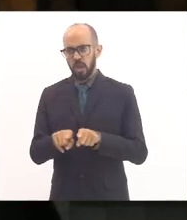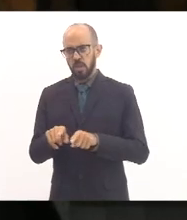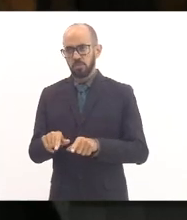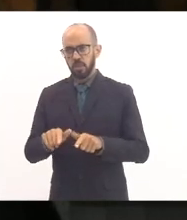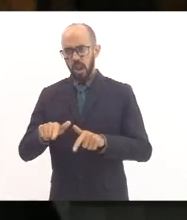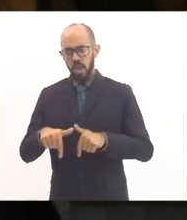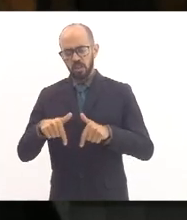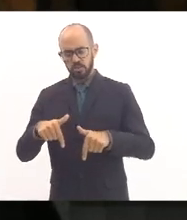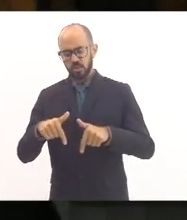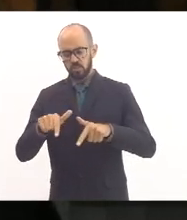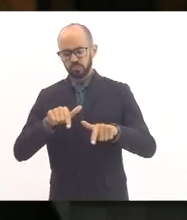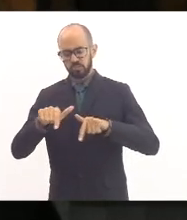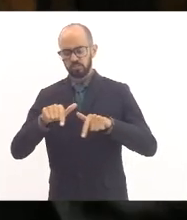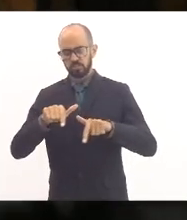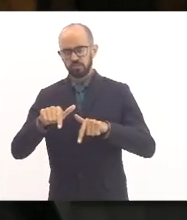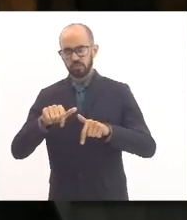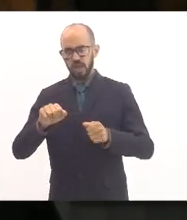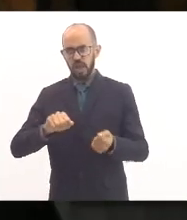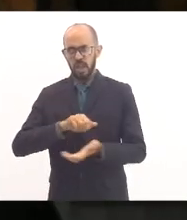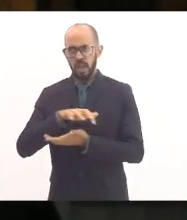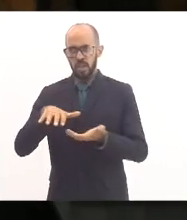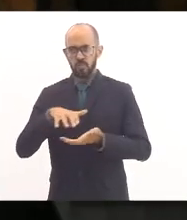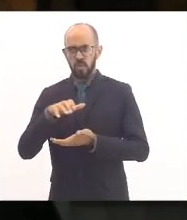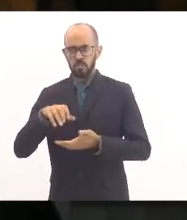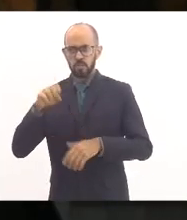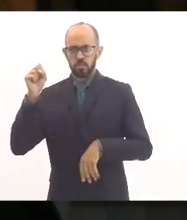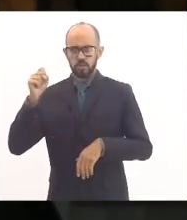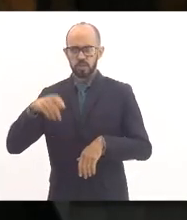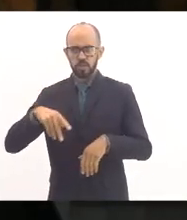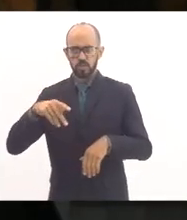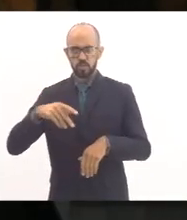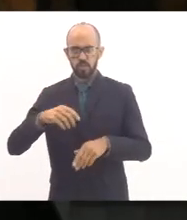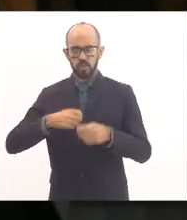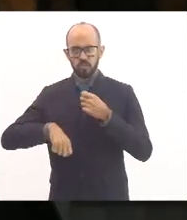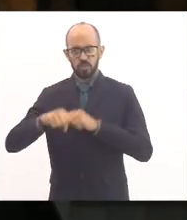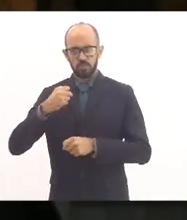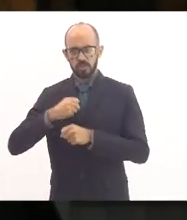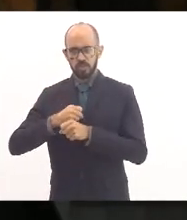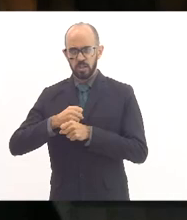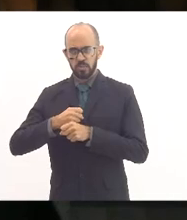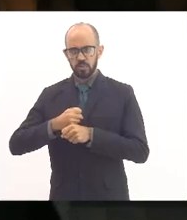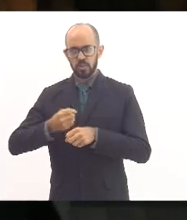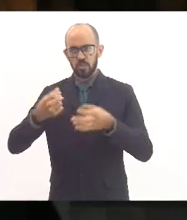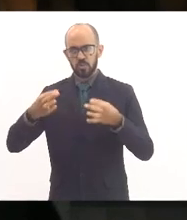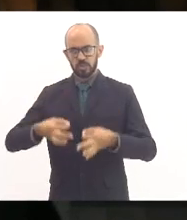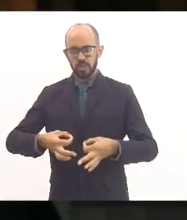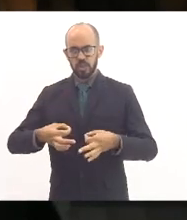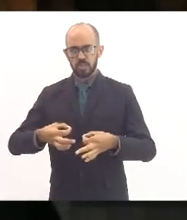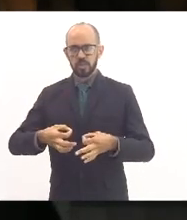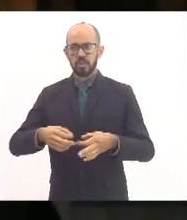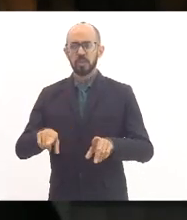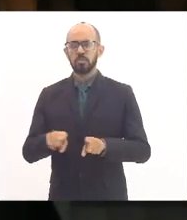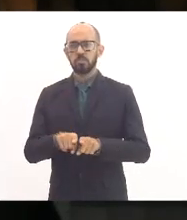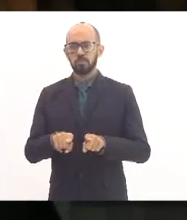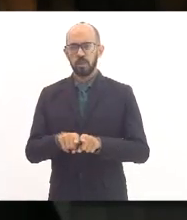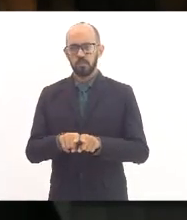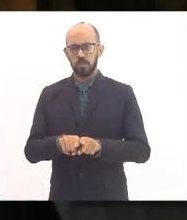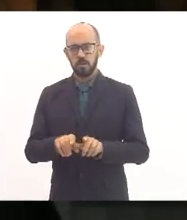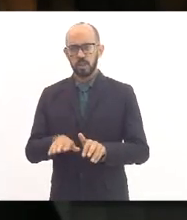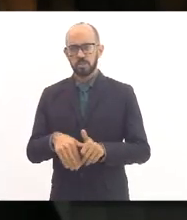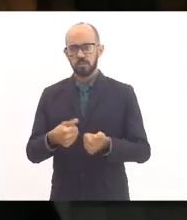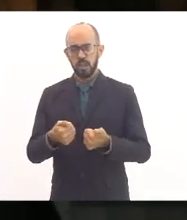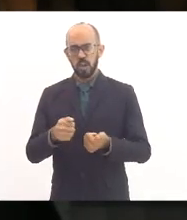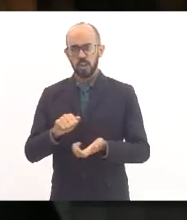na reforma previdenciária que terminou no passado e que certamente foi uma das melhores